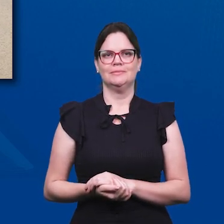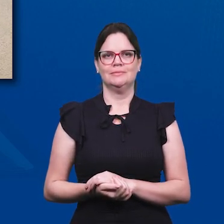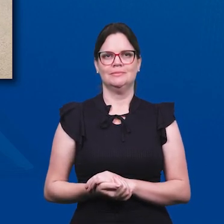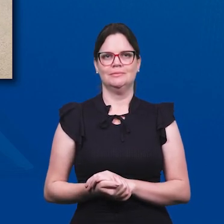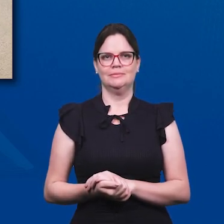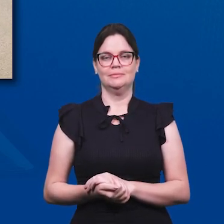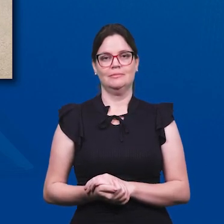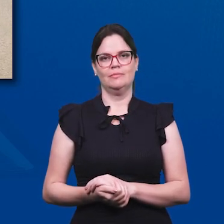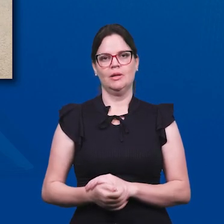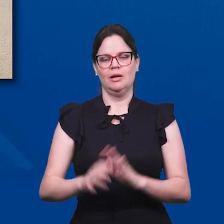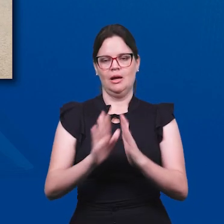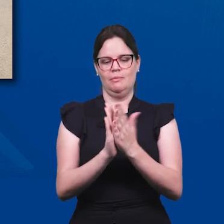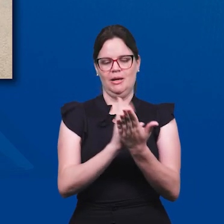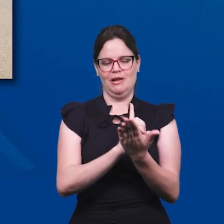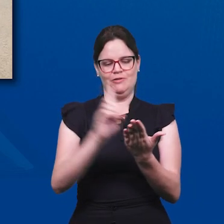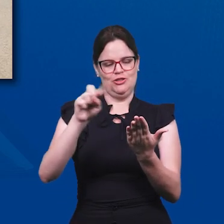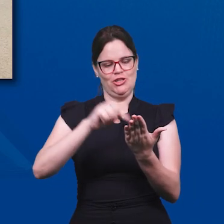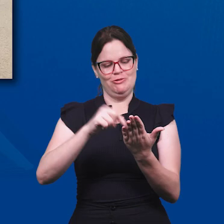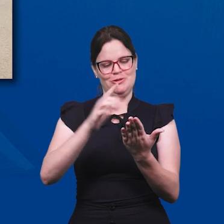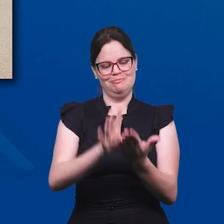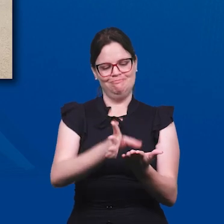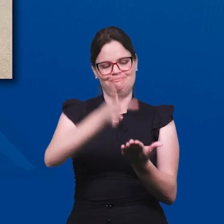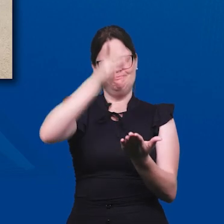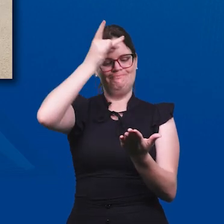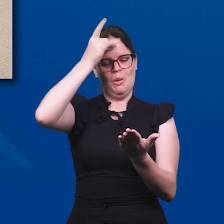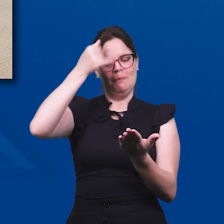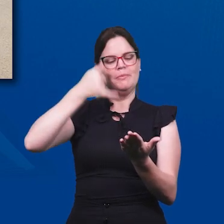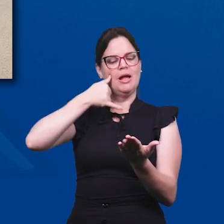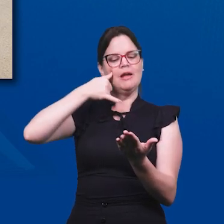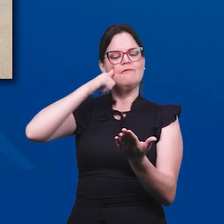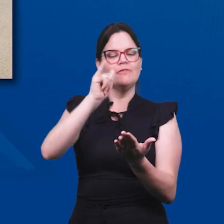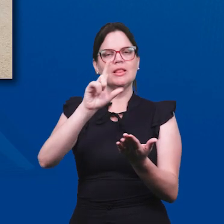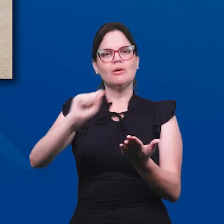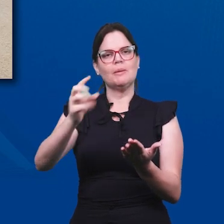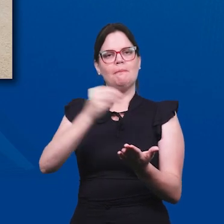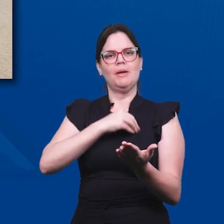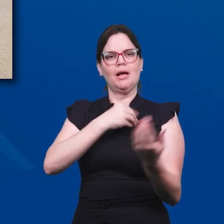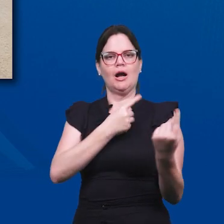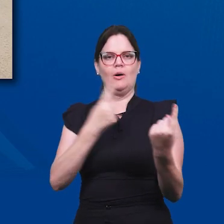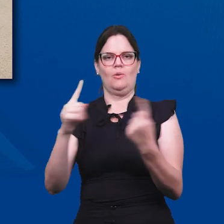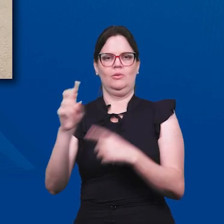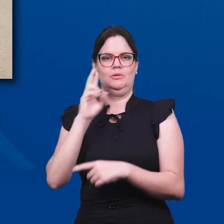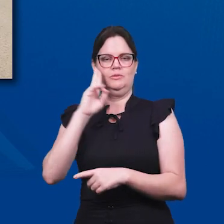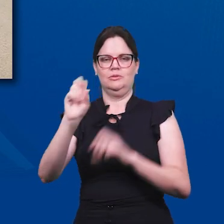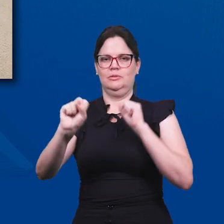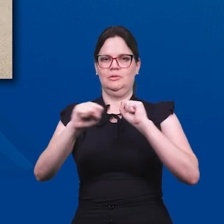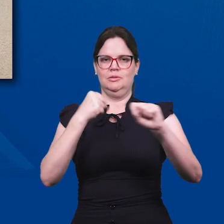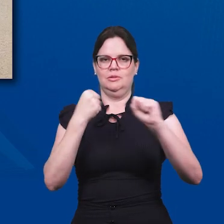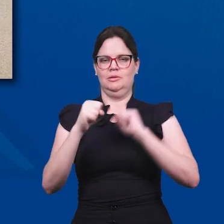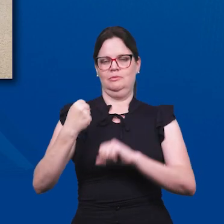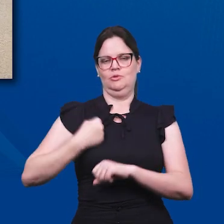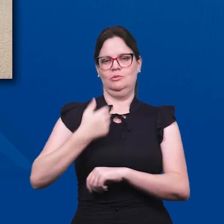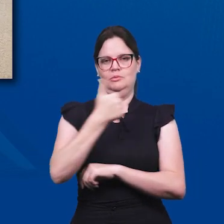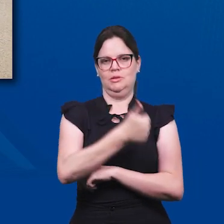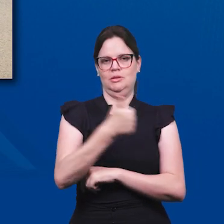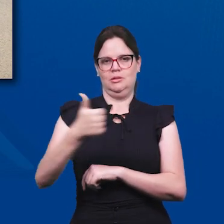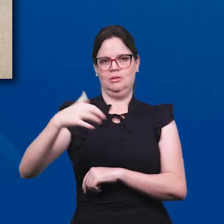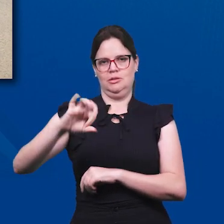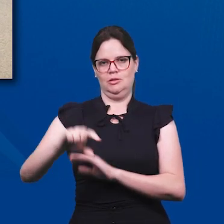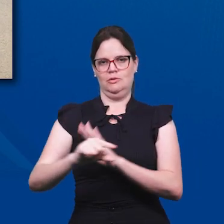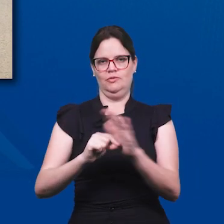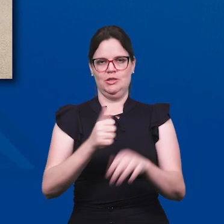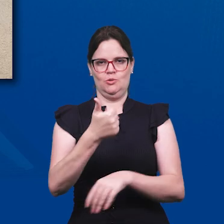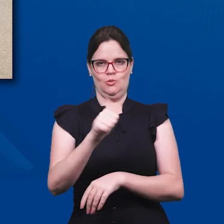o Senhor! Esconda a tua palavra no meu coração para eu não pecar contra